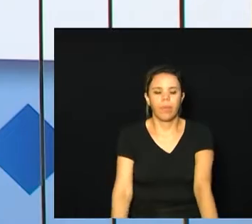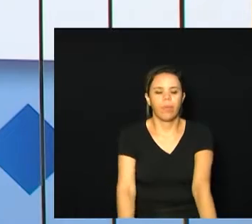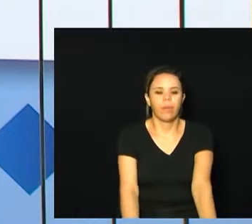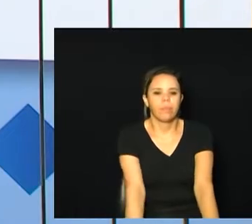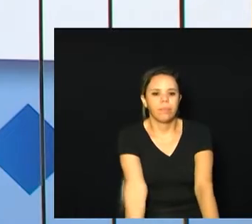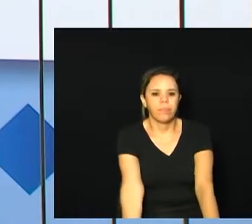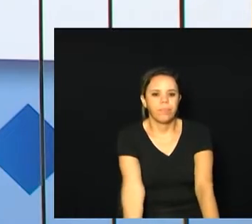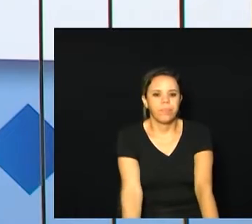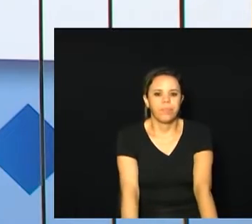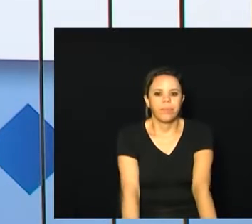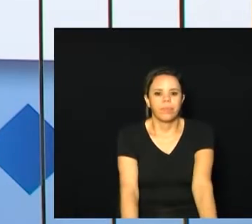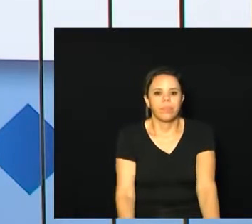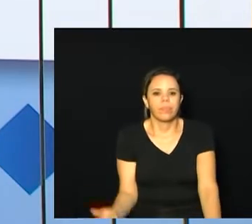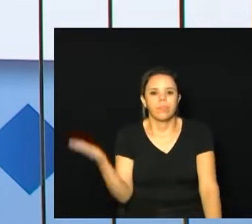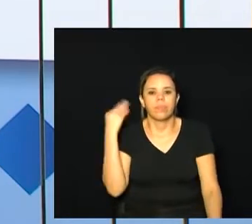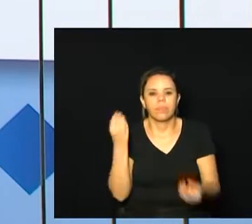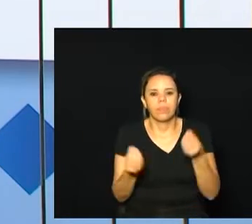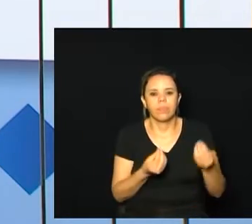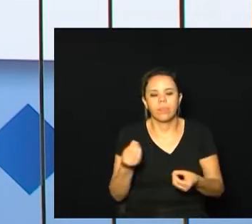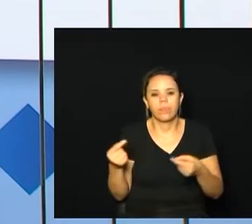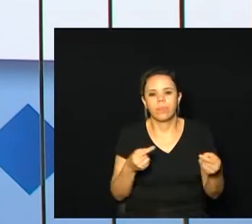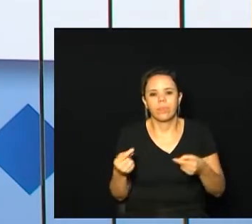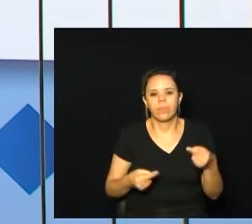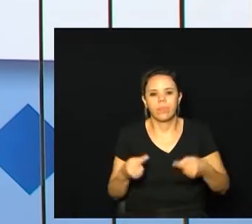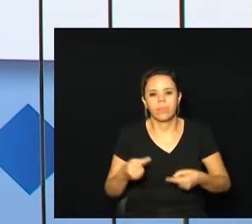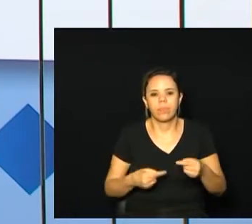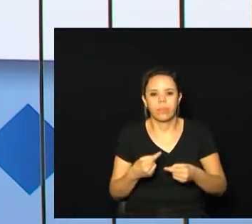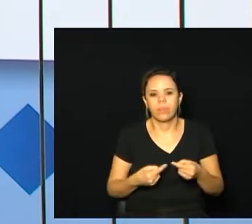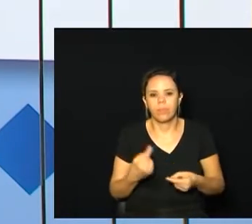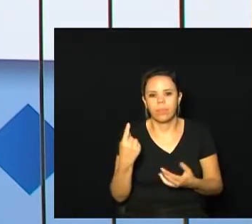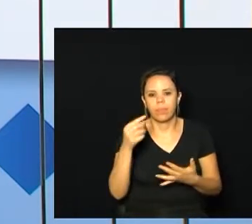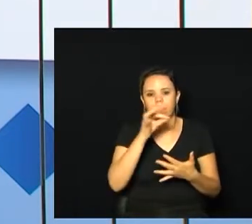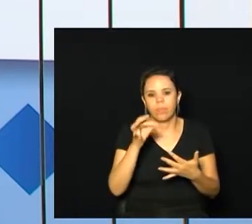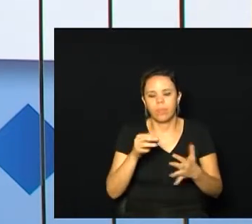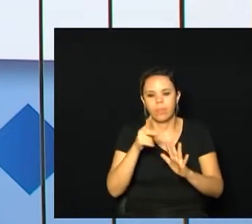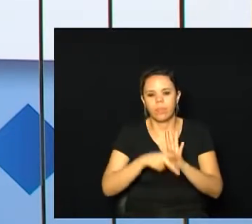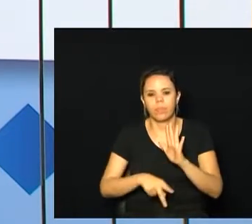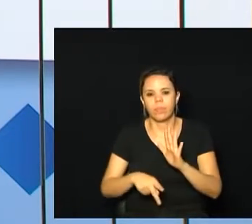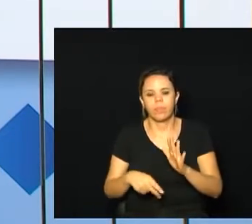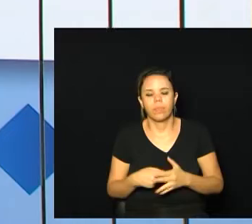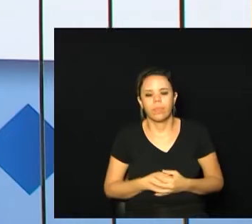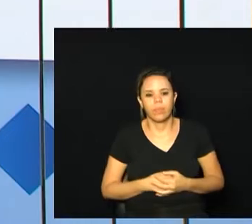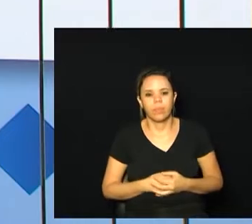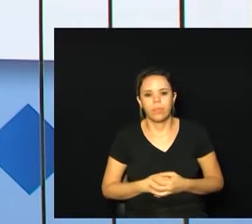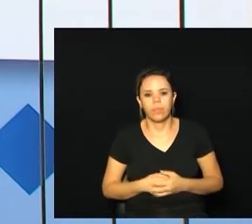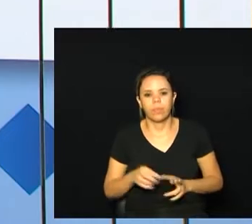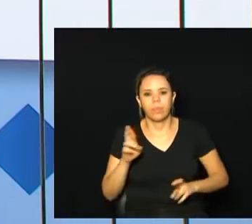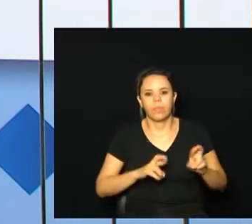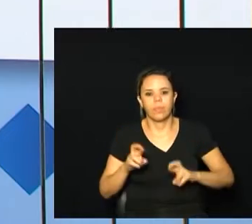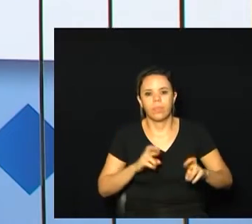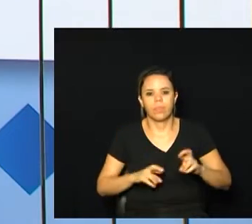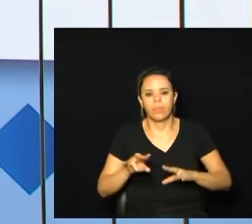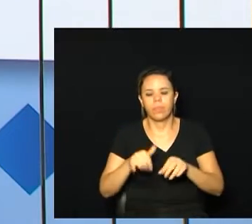www.campinas.sp.leg.br. E também para saber como foram as discussões em torno de cada um dos projetos da pauta, você confere